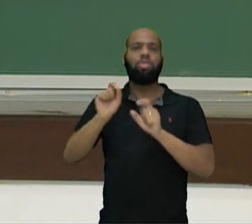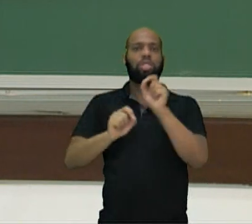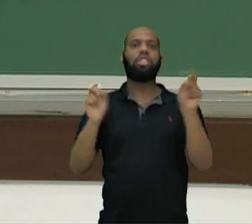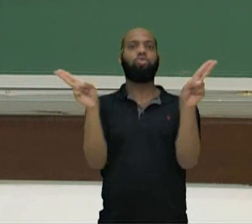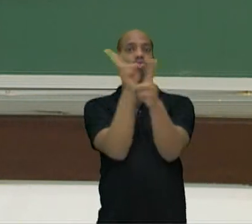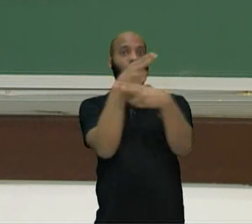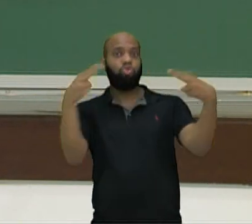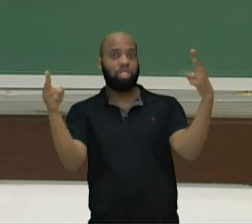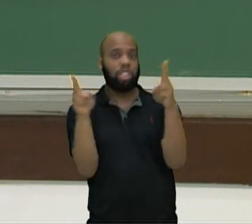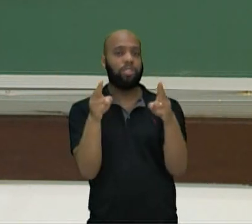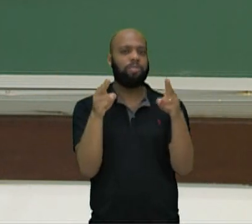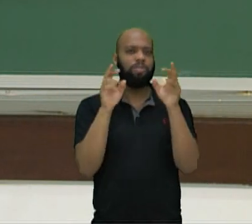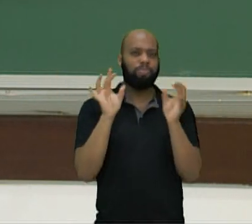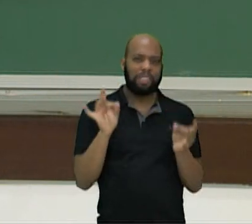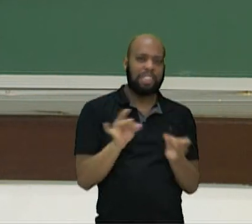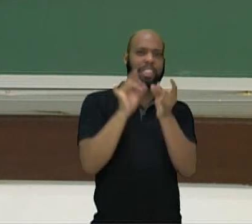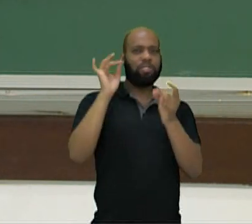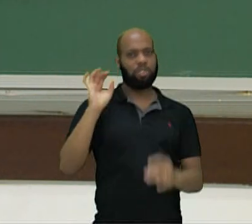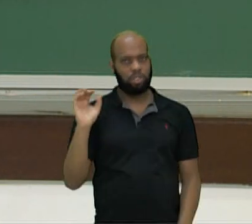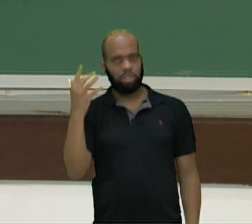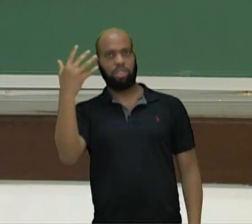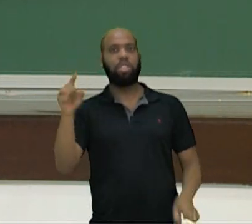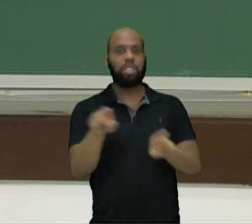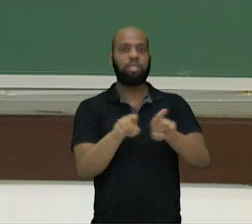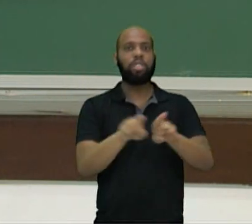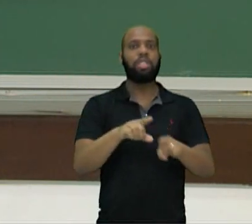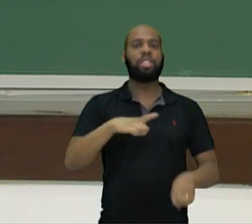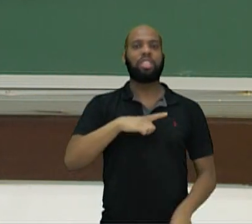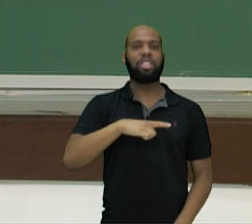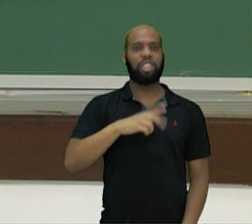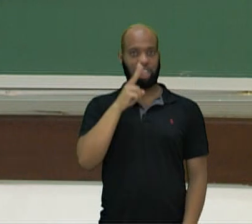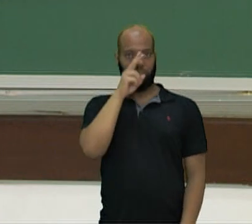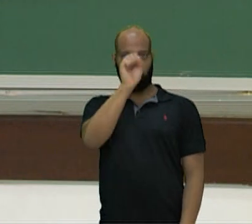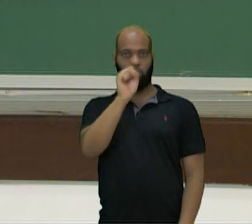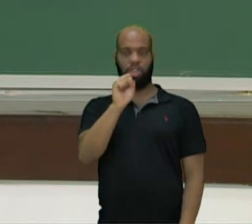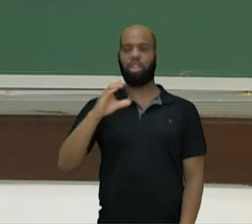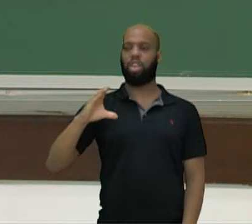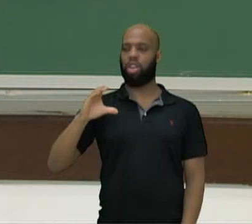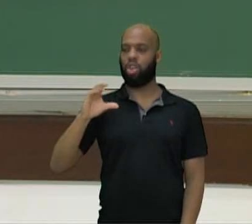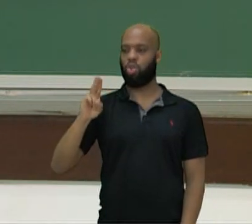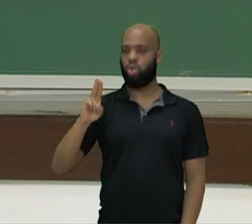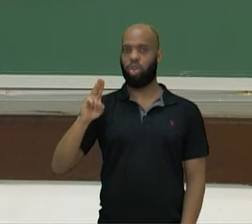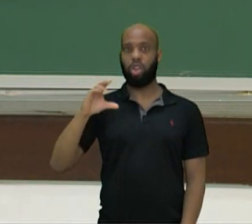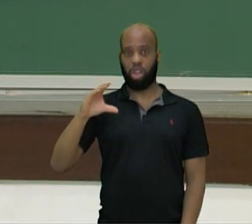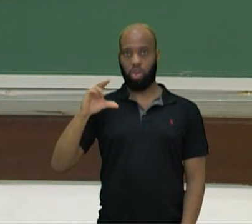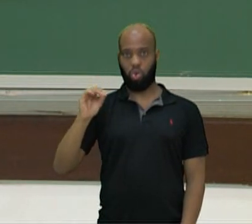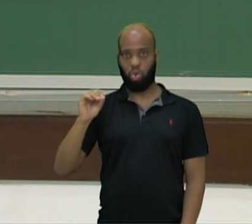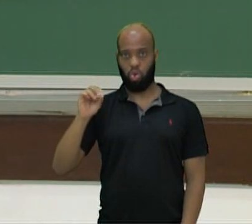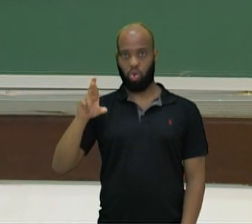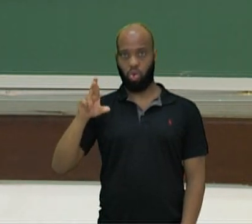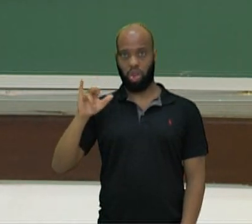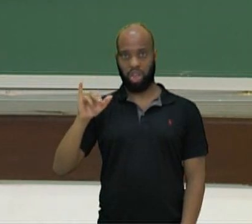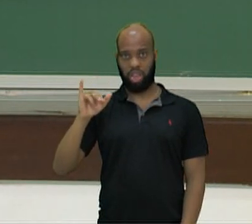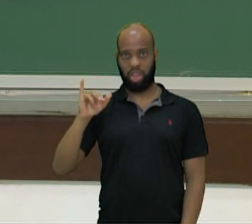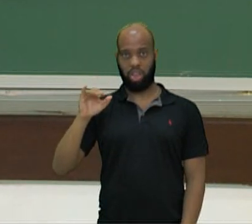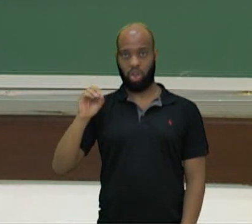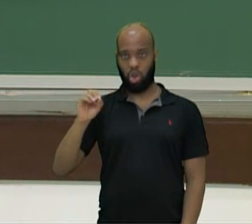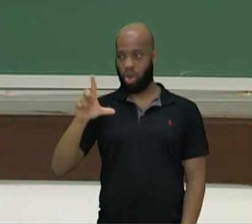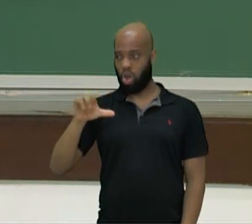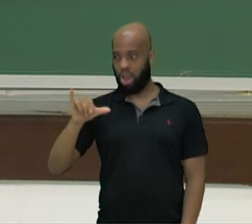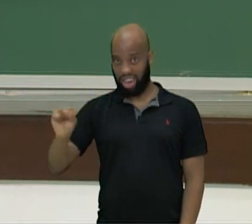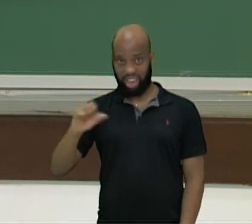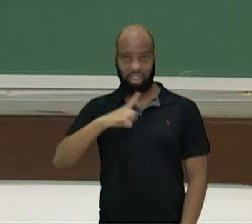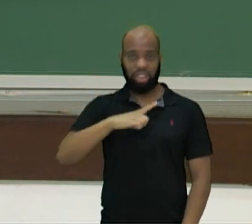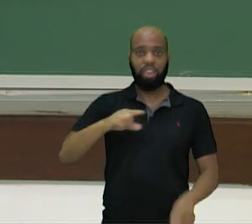alísios ocorram, ela que vai fazer com que você tenha a força de Coriolis, ok? Onde nessa força, de um lado, a parte sul,